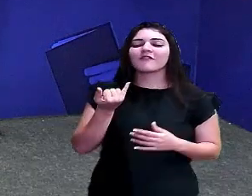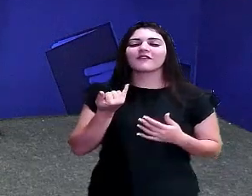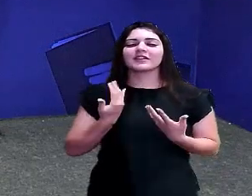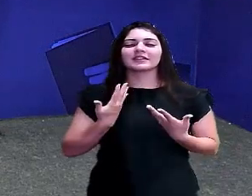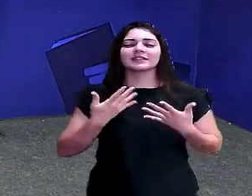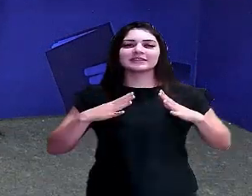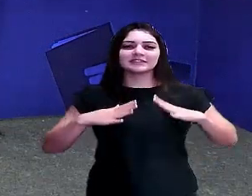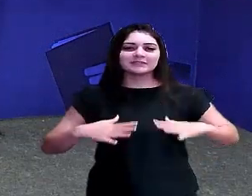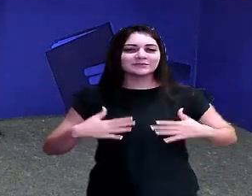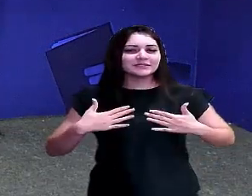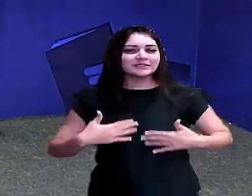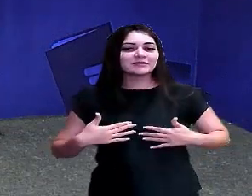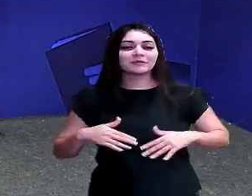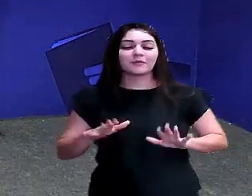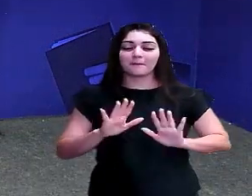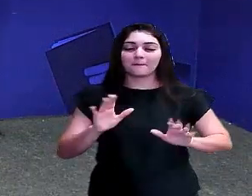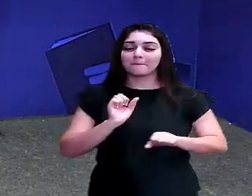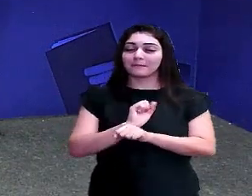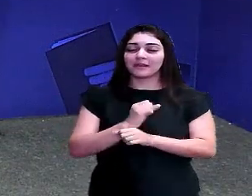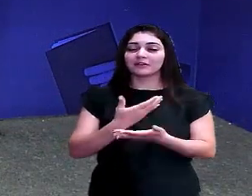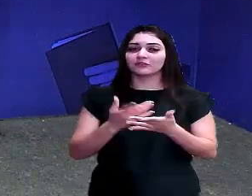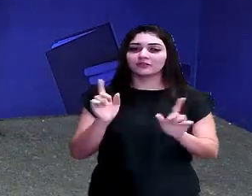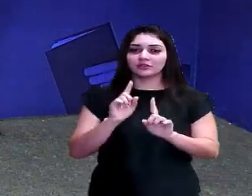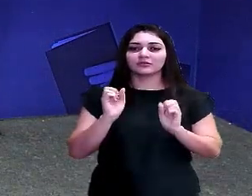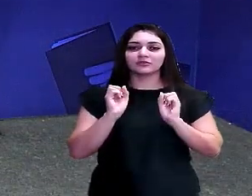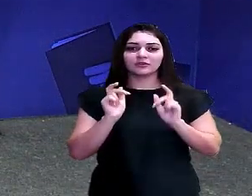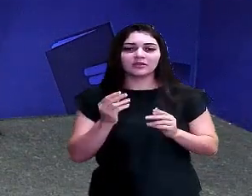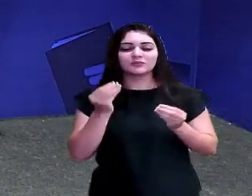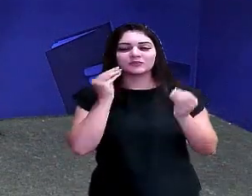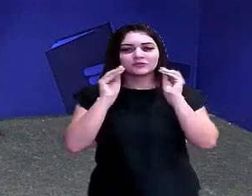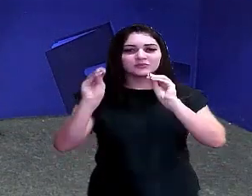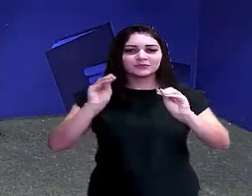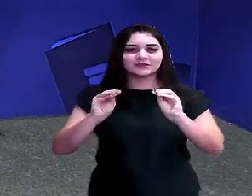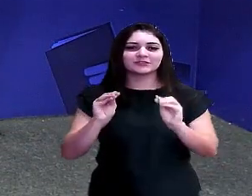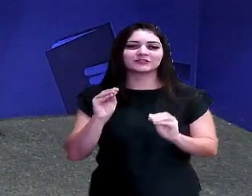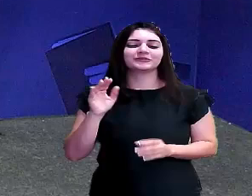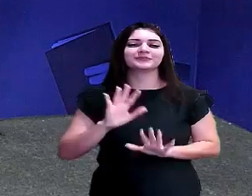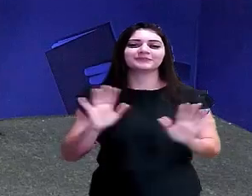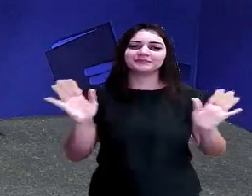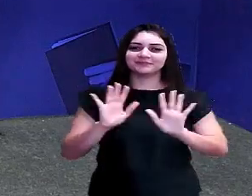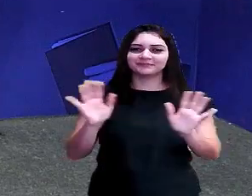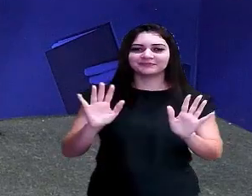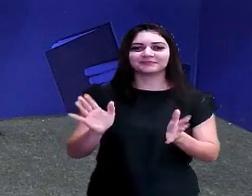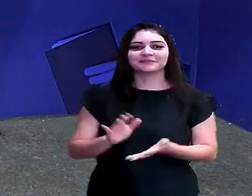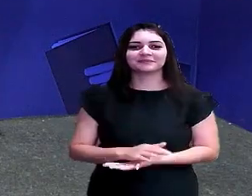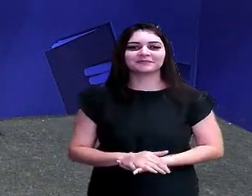mas também não deixe de estudar, tá bom? Um beijo e até a próxima!